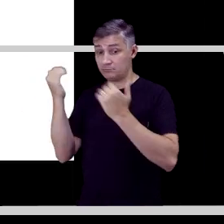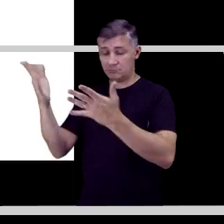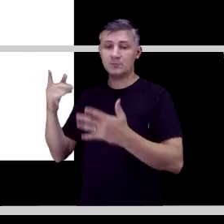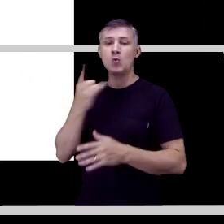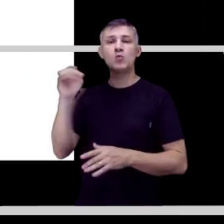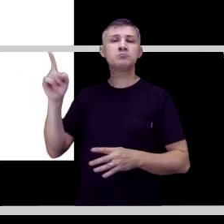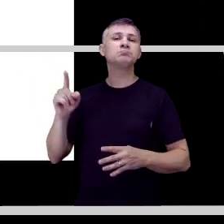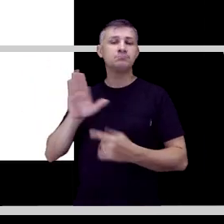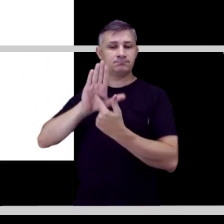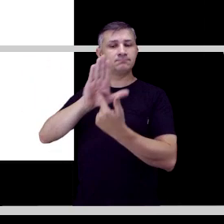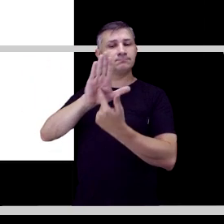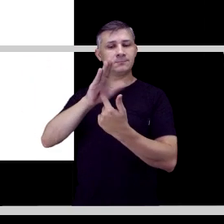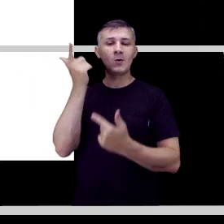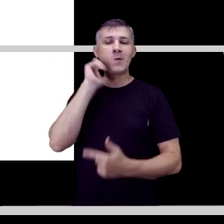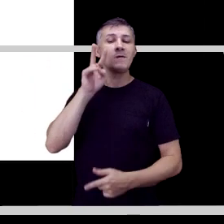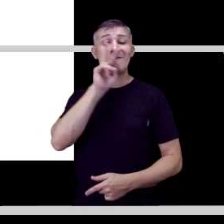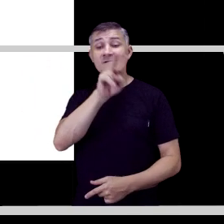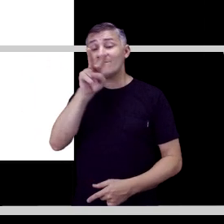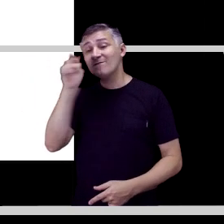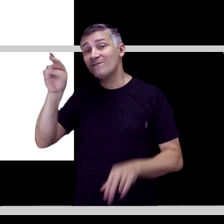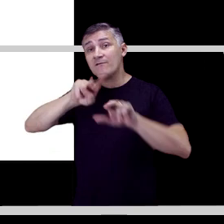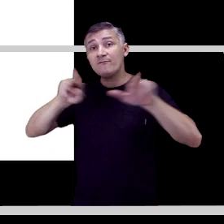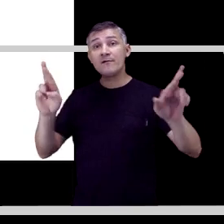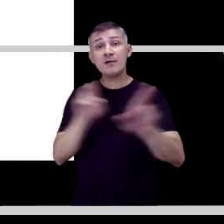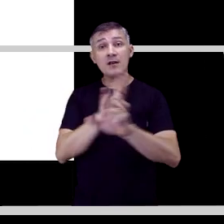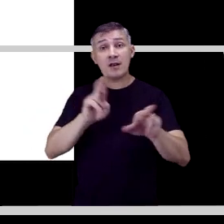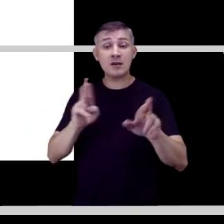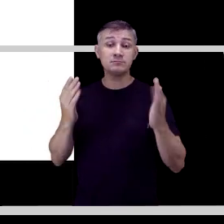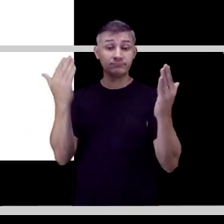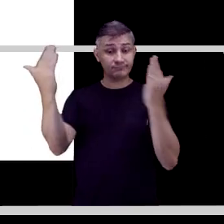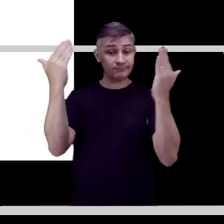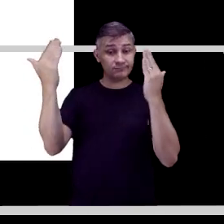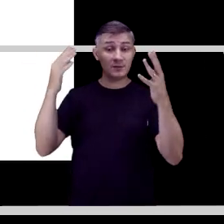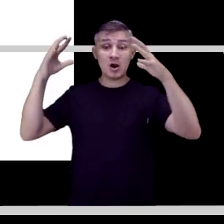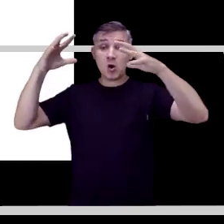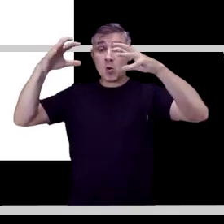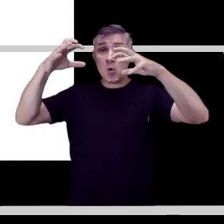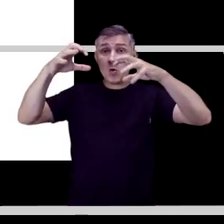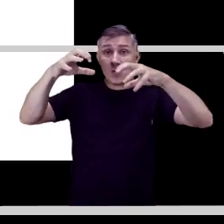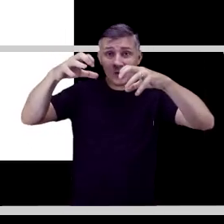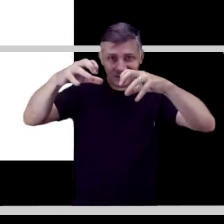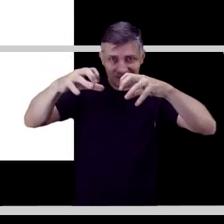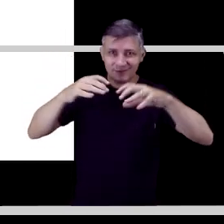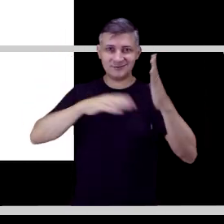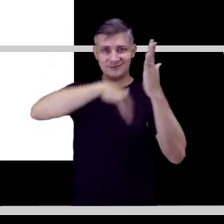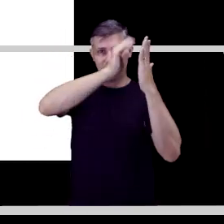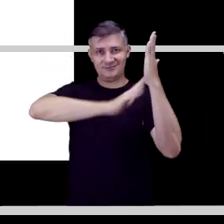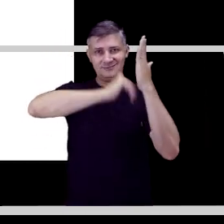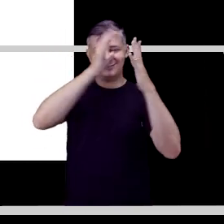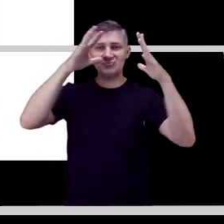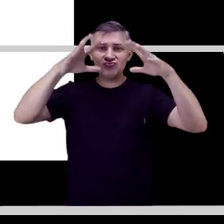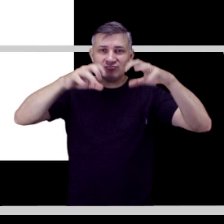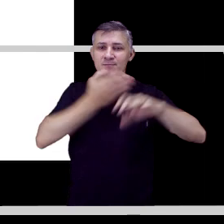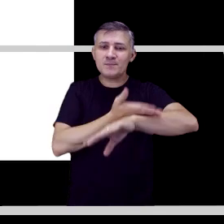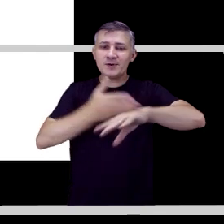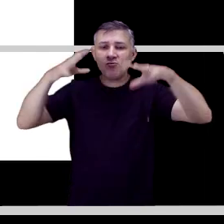Esse é o corredor que conecta as galerias, um dos pátios externos, e, por fim, o último percurso expositivo, que a gente consegue ver muito